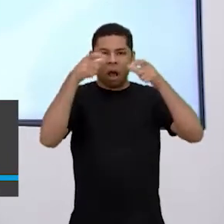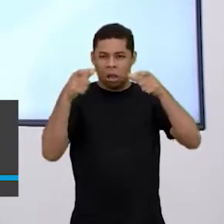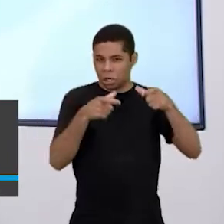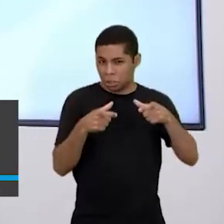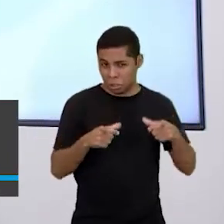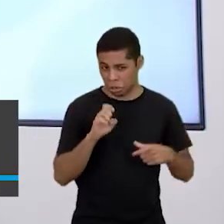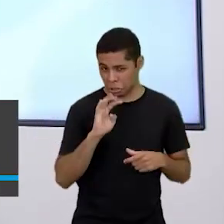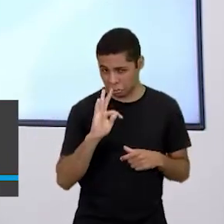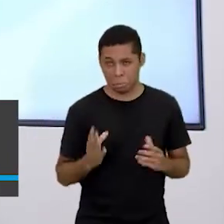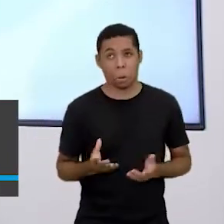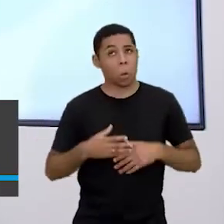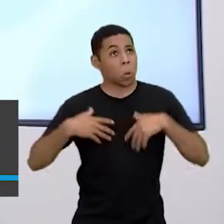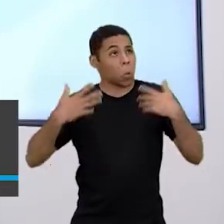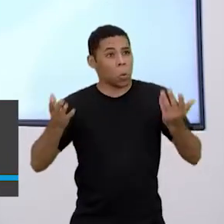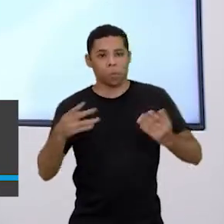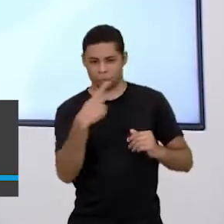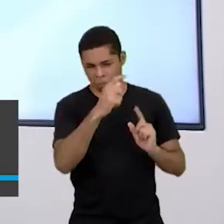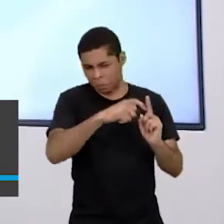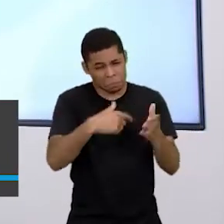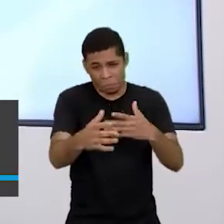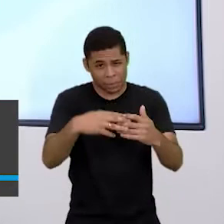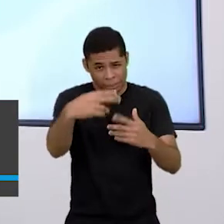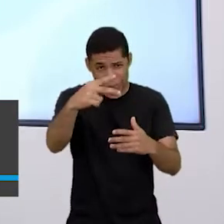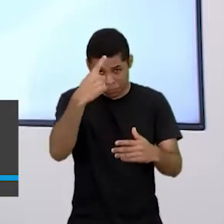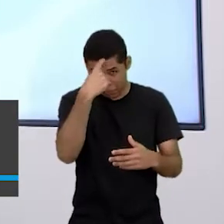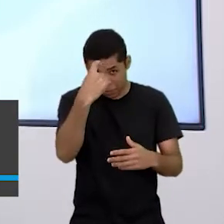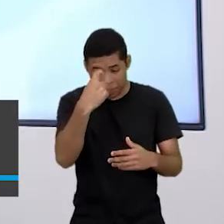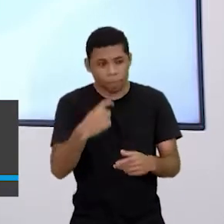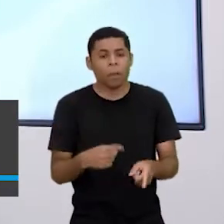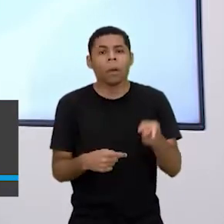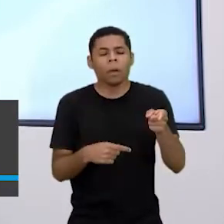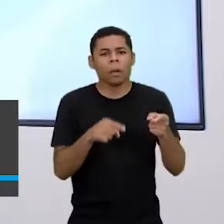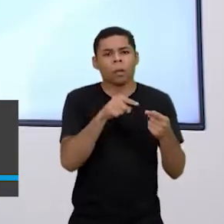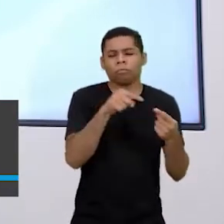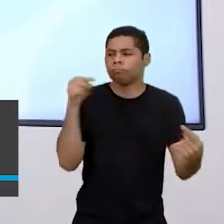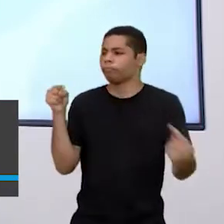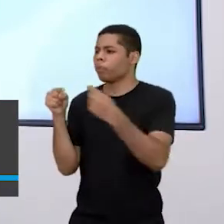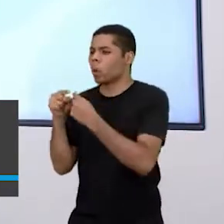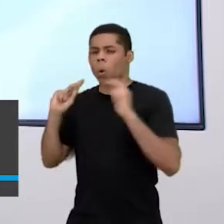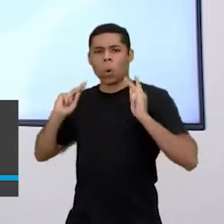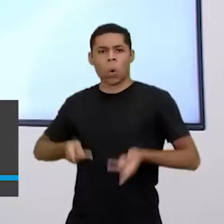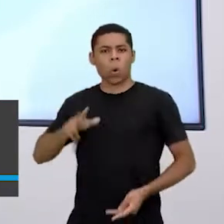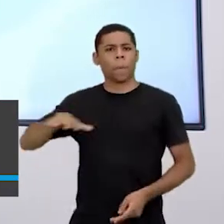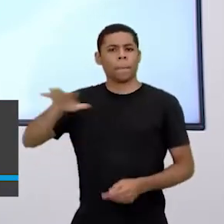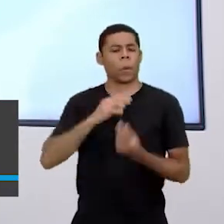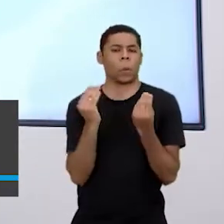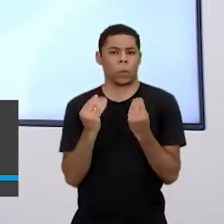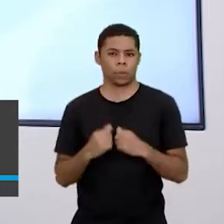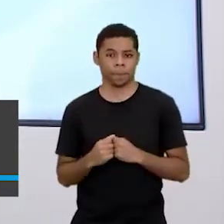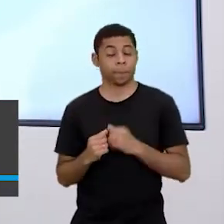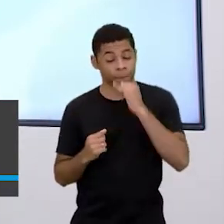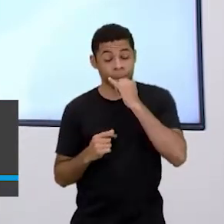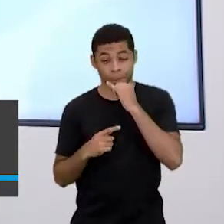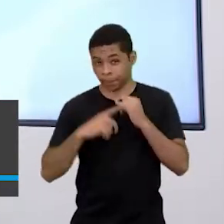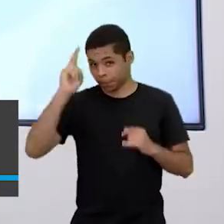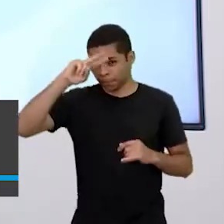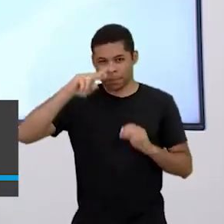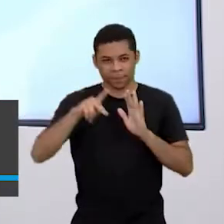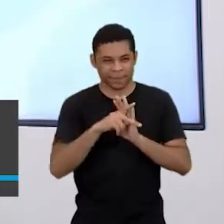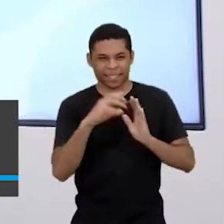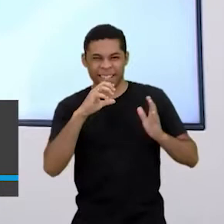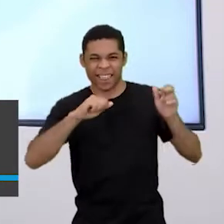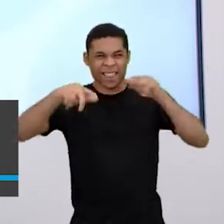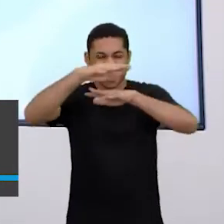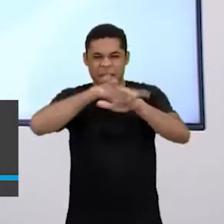aspecto dessa personagem ela reflete o gênero humano. A gente pega a ficção científica, né? Tem um filme aí, o